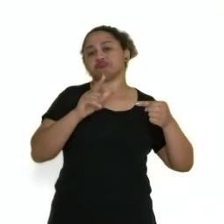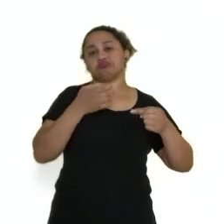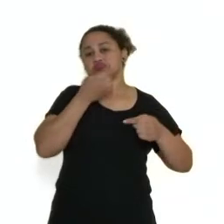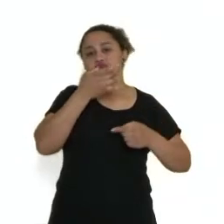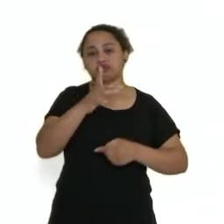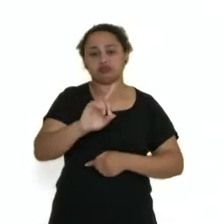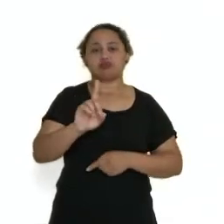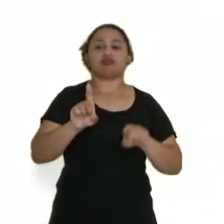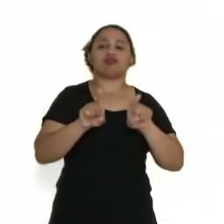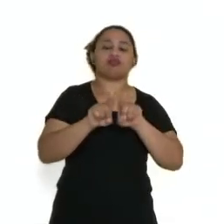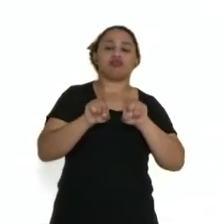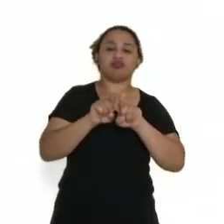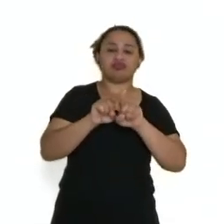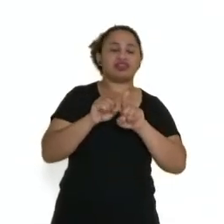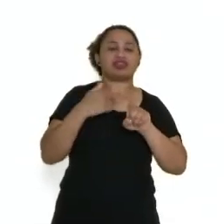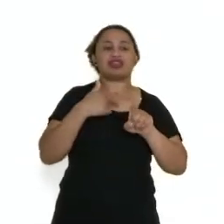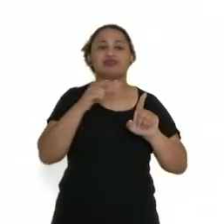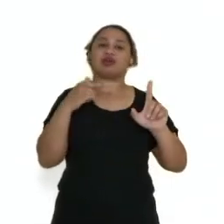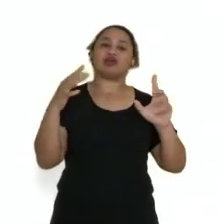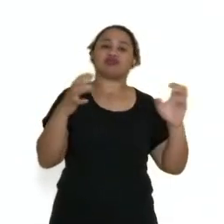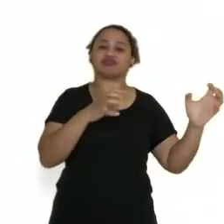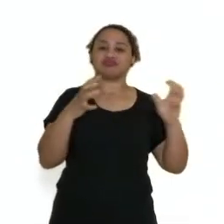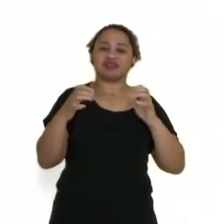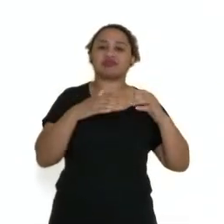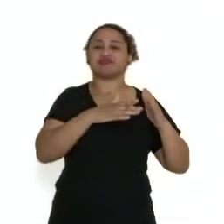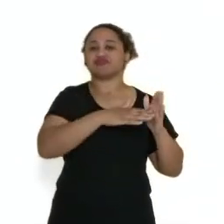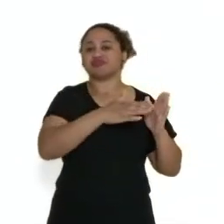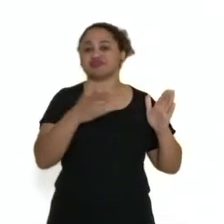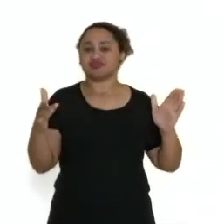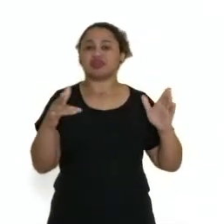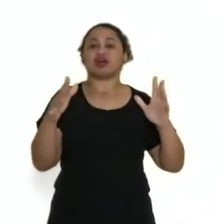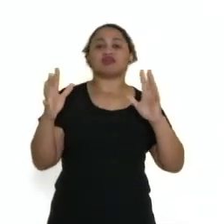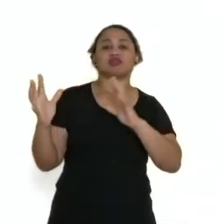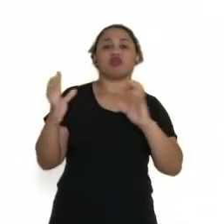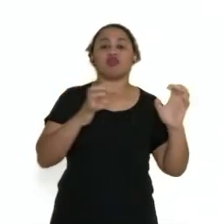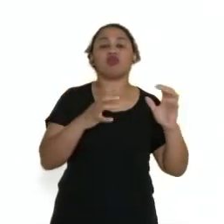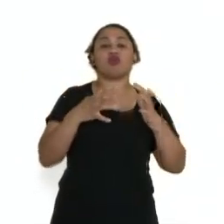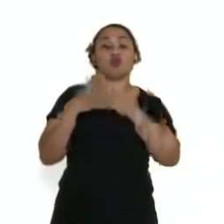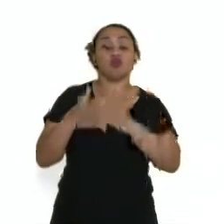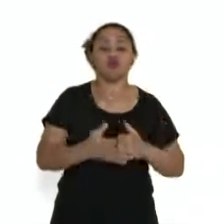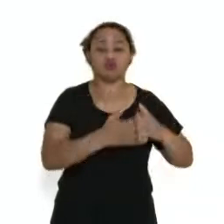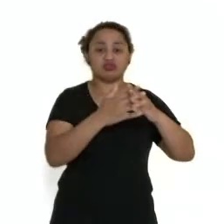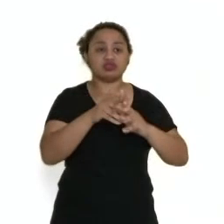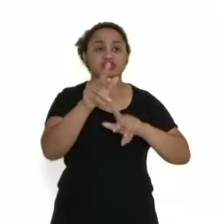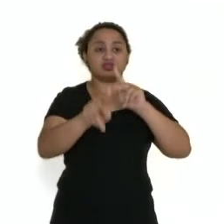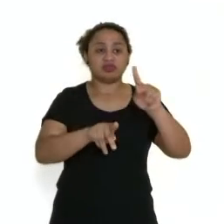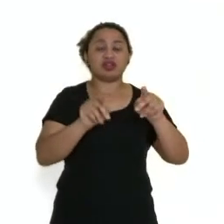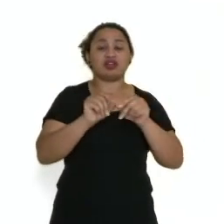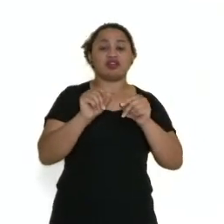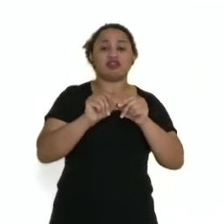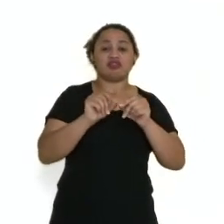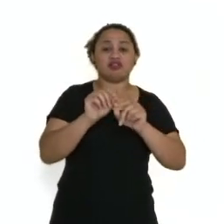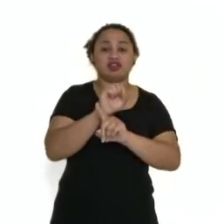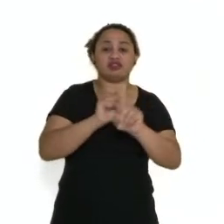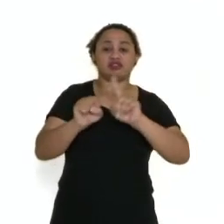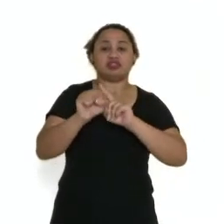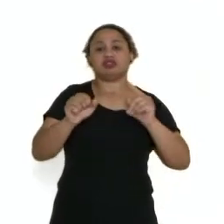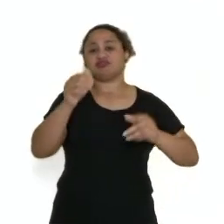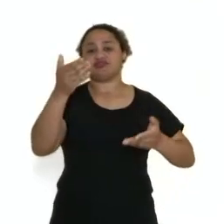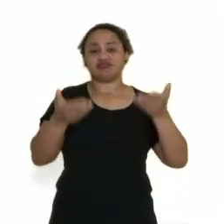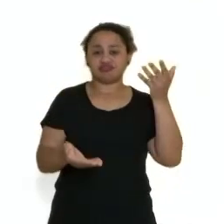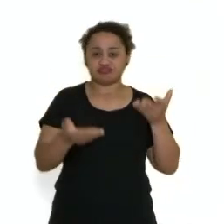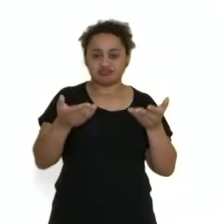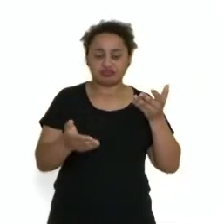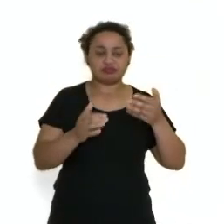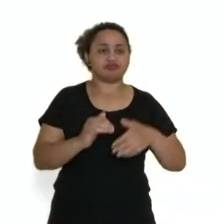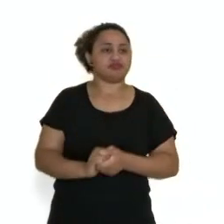os desentendimentos prolongados e as confusões populares que levam ao desequilíbrio social.